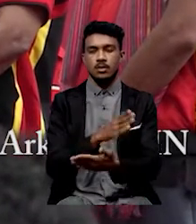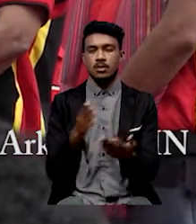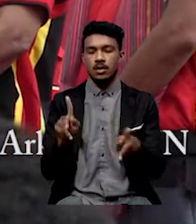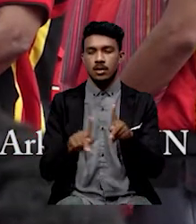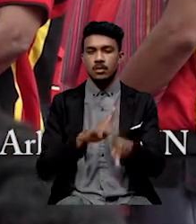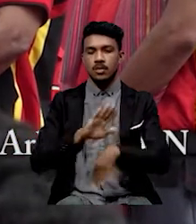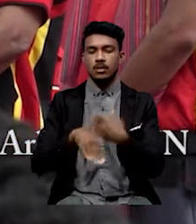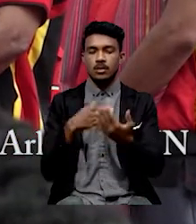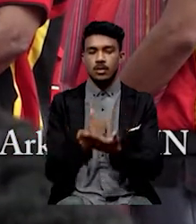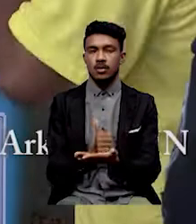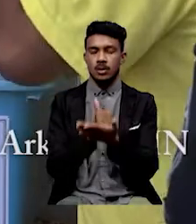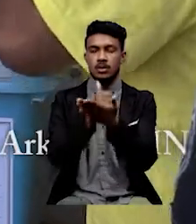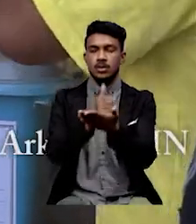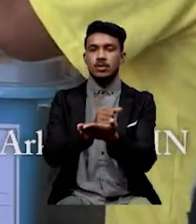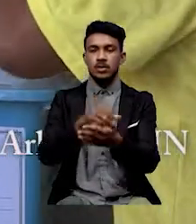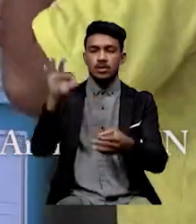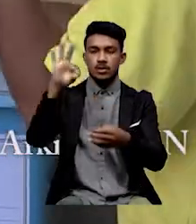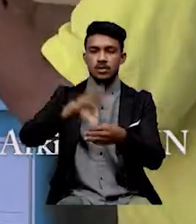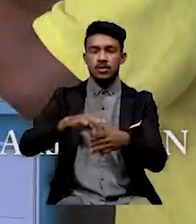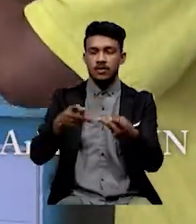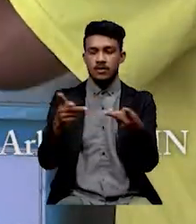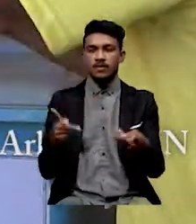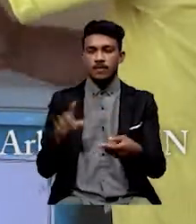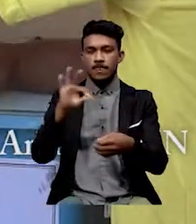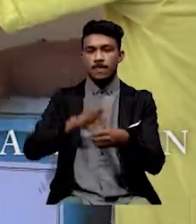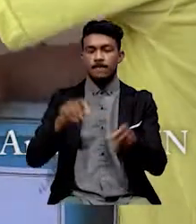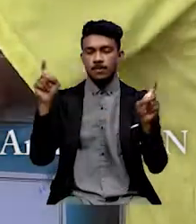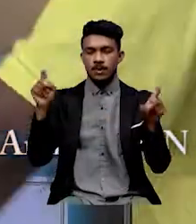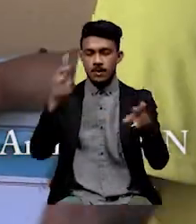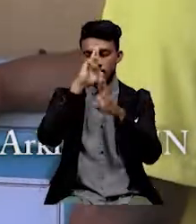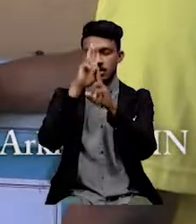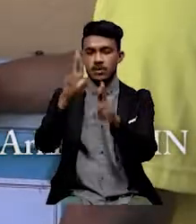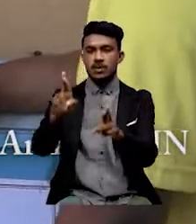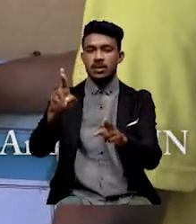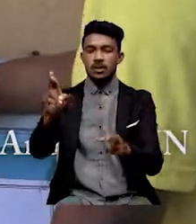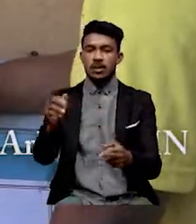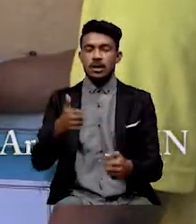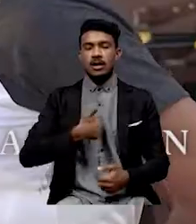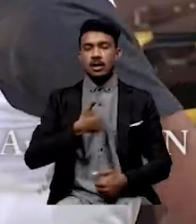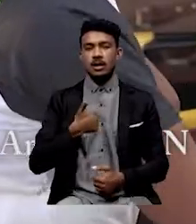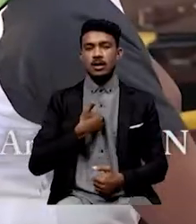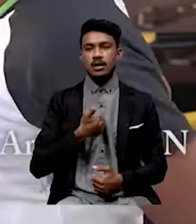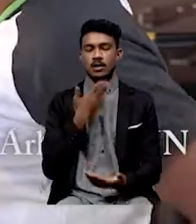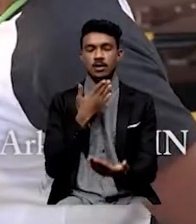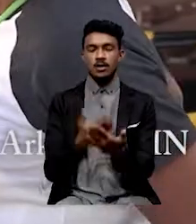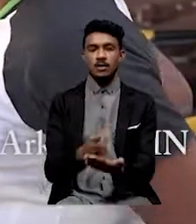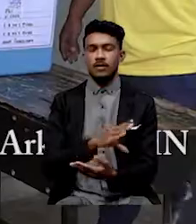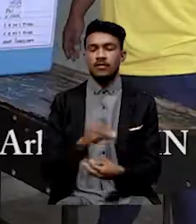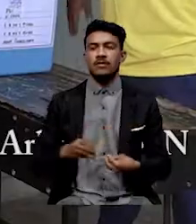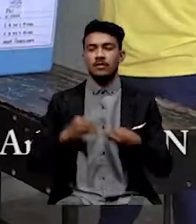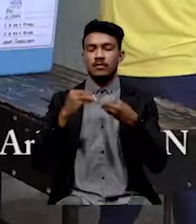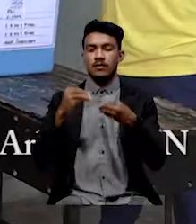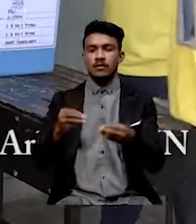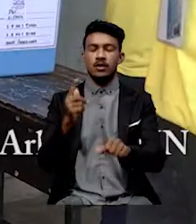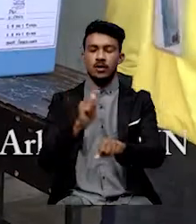ajuda facilita a eleição e a centro votação, tem que respeita, evita halok ho caráter intimidação no fobibam ba jornalista